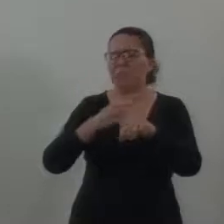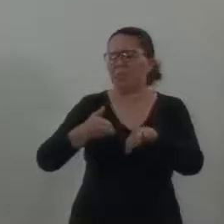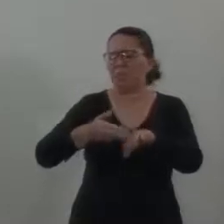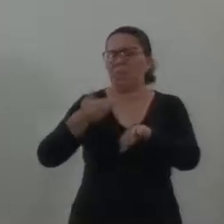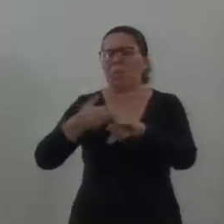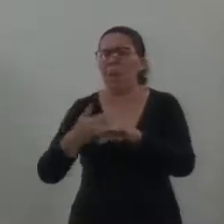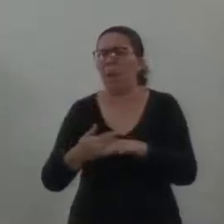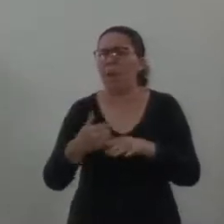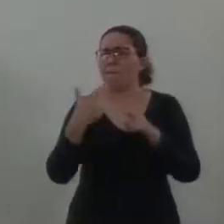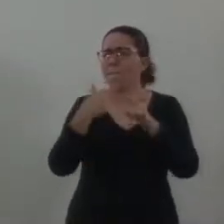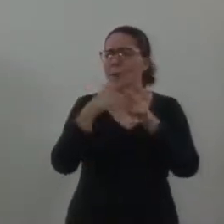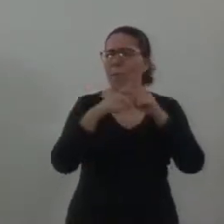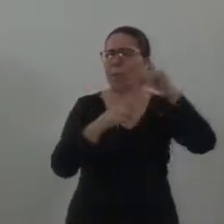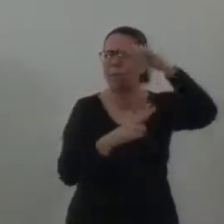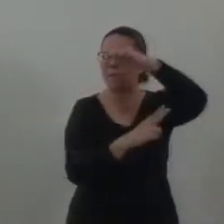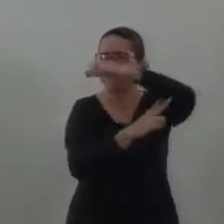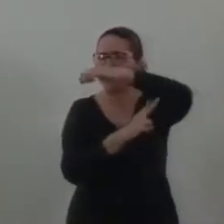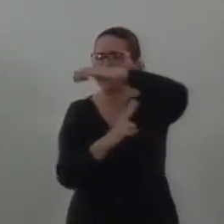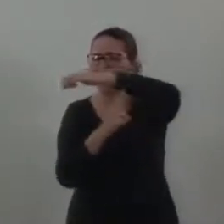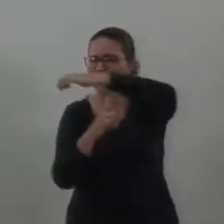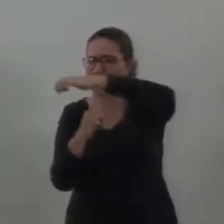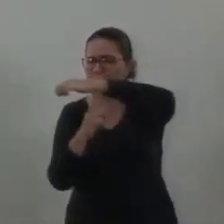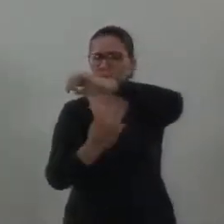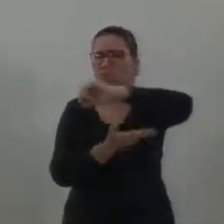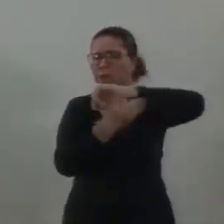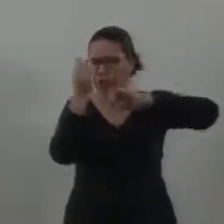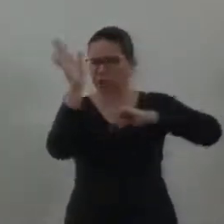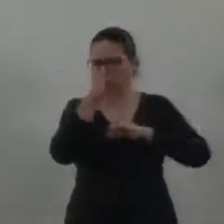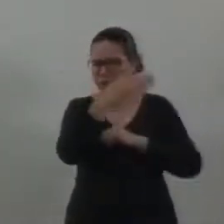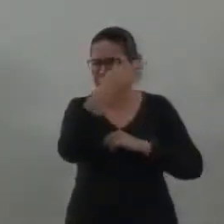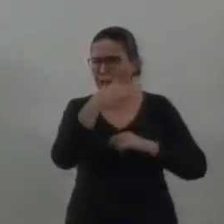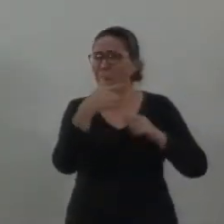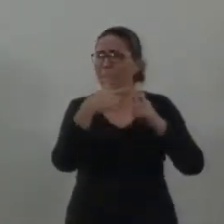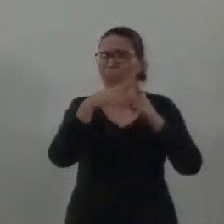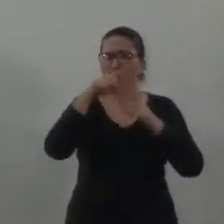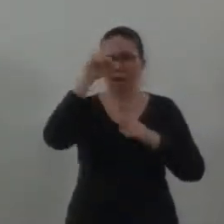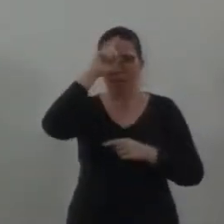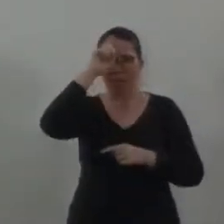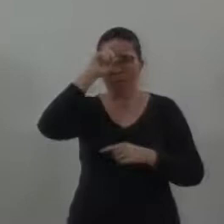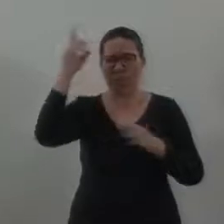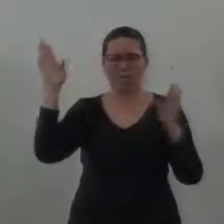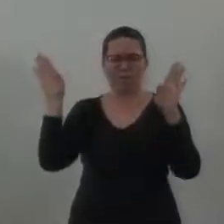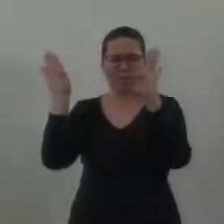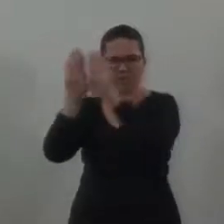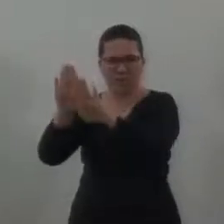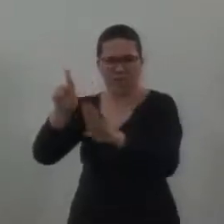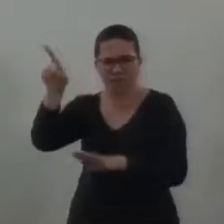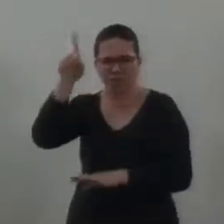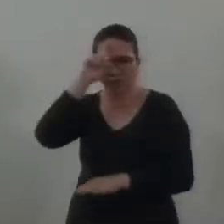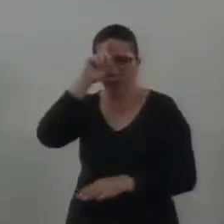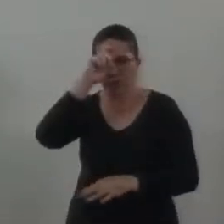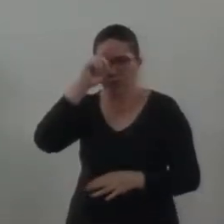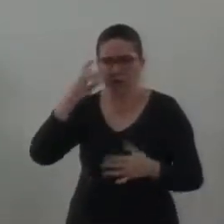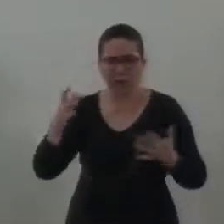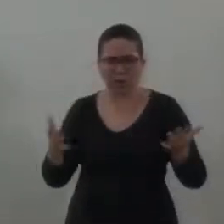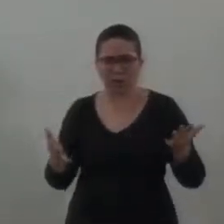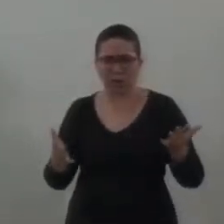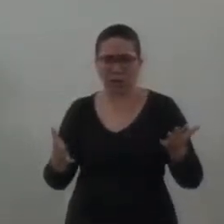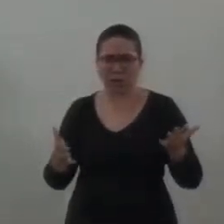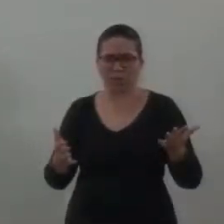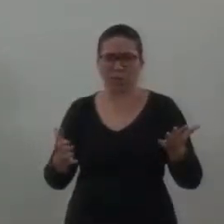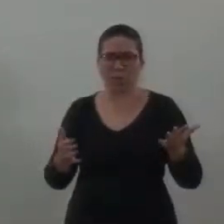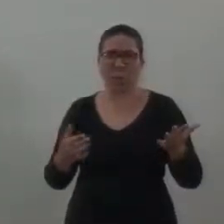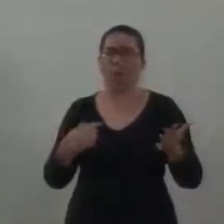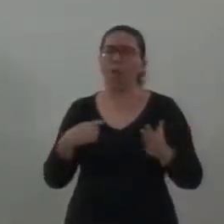tem um problema na ponte, ele vai tirar a ponte, tem um problema no hospital, ele vai fechar o hospital quando a gente denunciar. Então, a gente denuncia